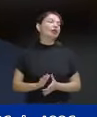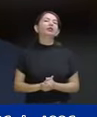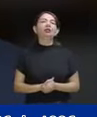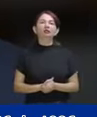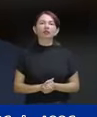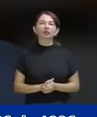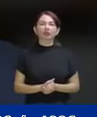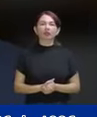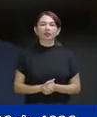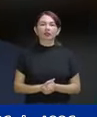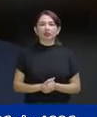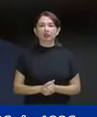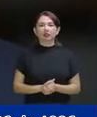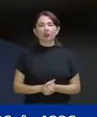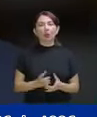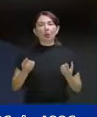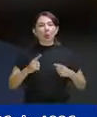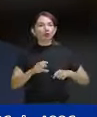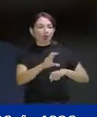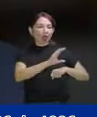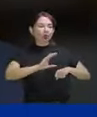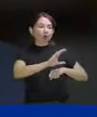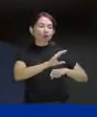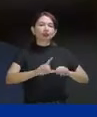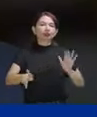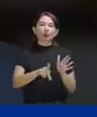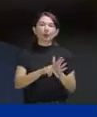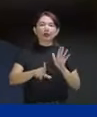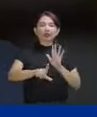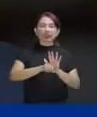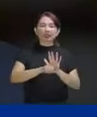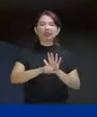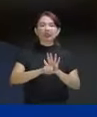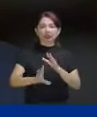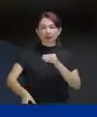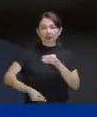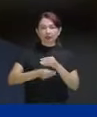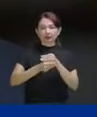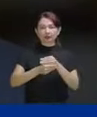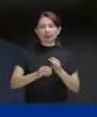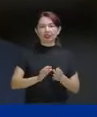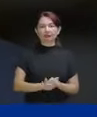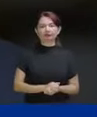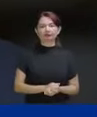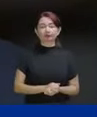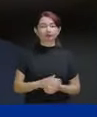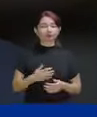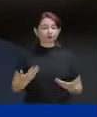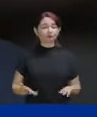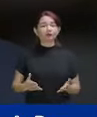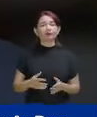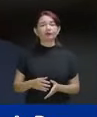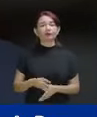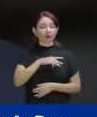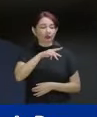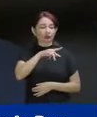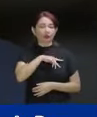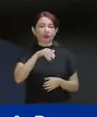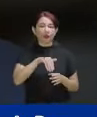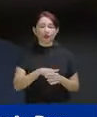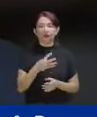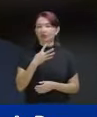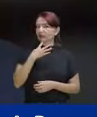de inconstitucionalidade do artigo 1º da Lei Complementar 86 de 1996. O Ministério Público Eleitoral se manifestou pelo